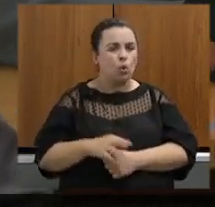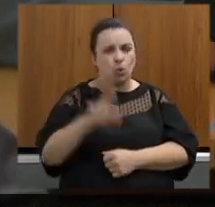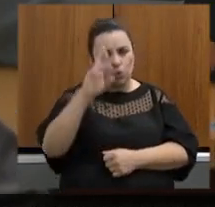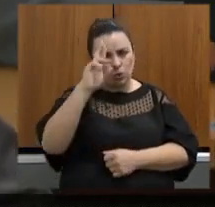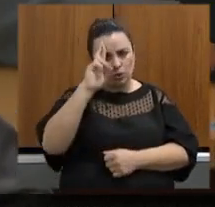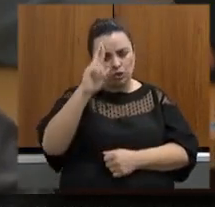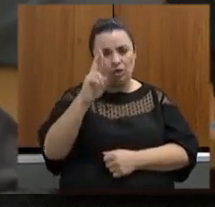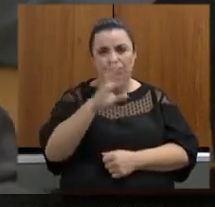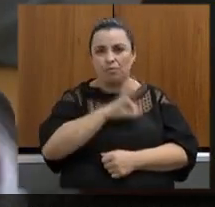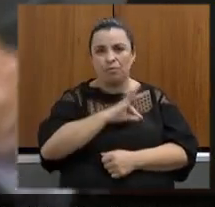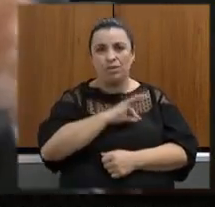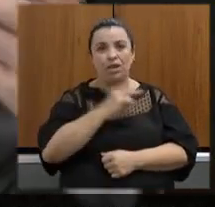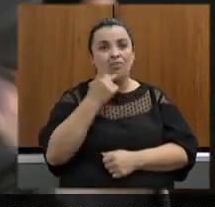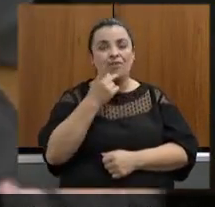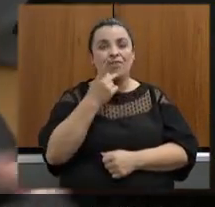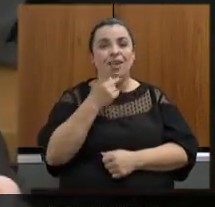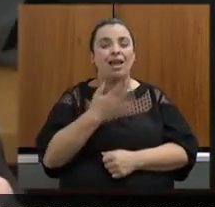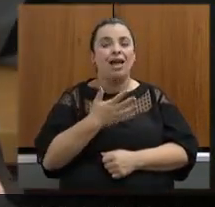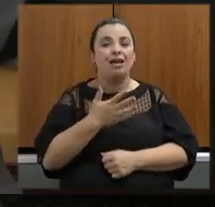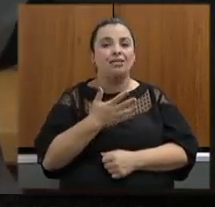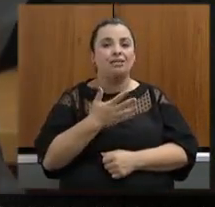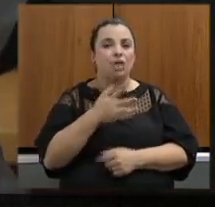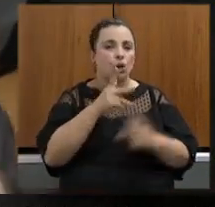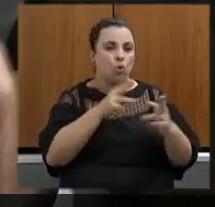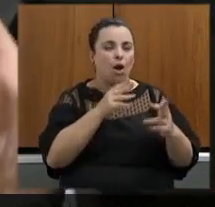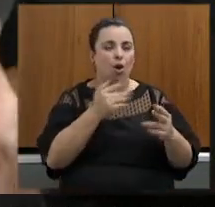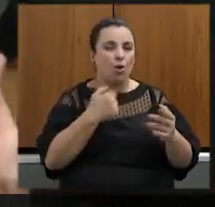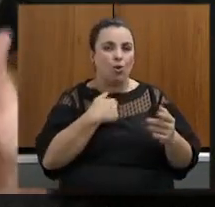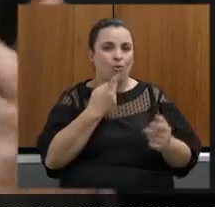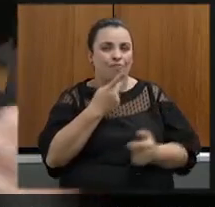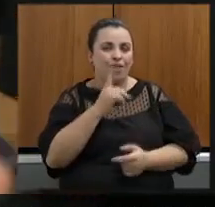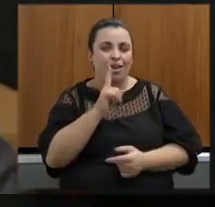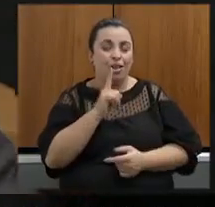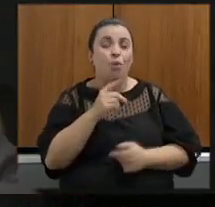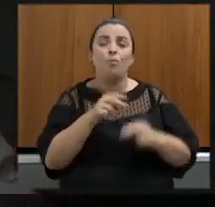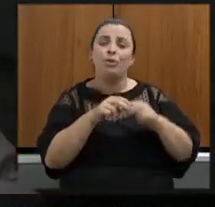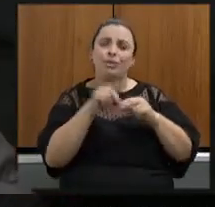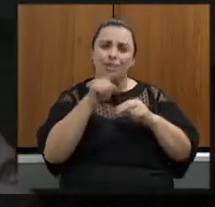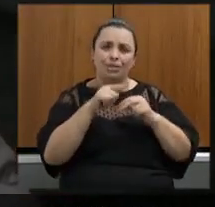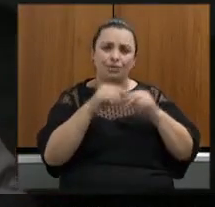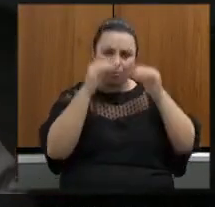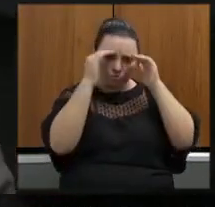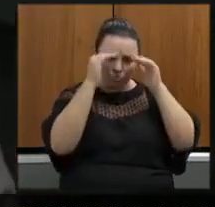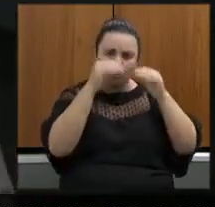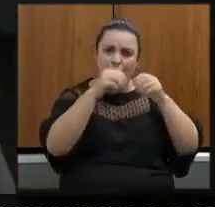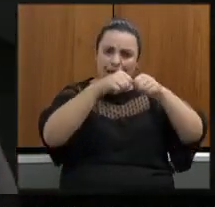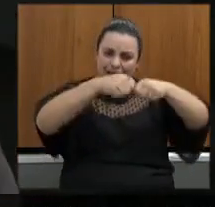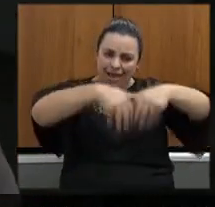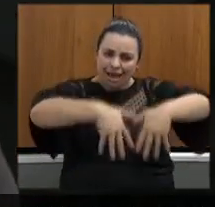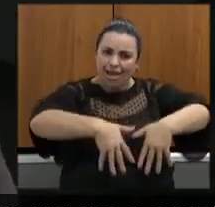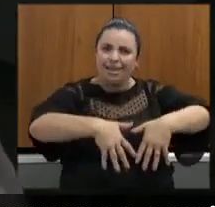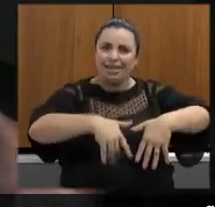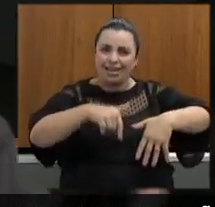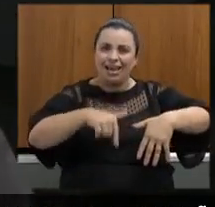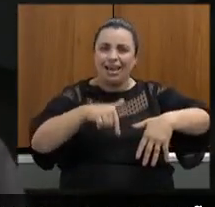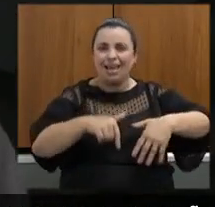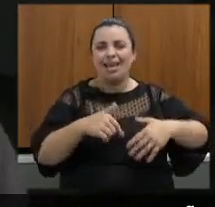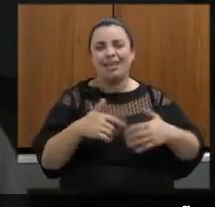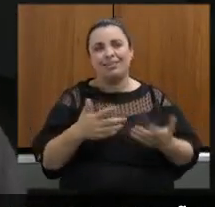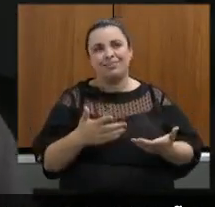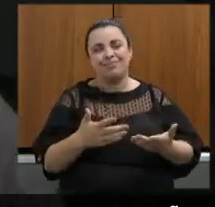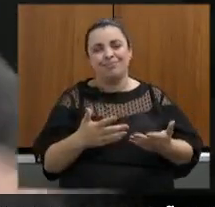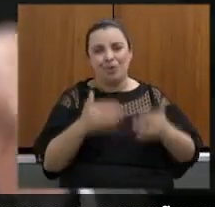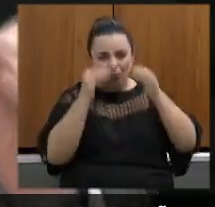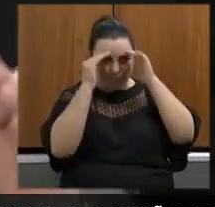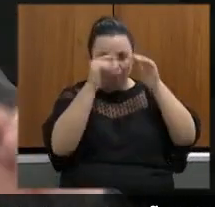senhora nem com o secretário eles vão vai falar com essa entonação por causa da Graça que a subordinação enquanto secretários é que tem